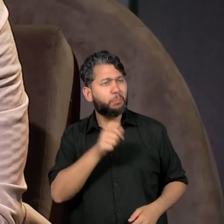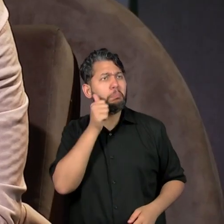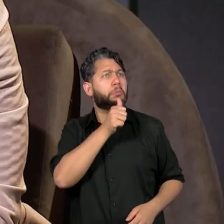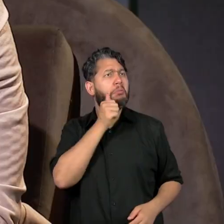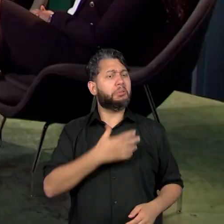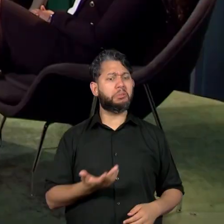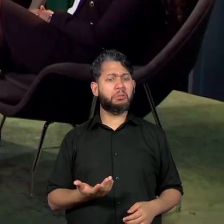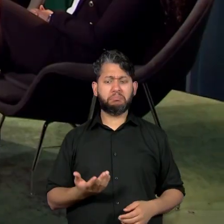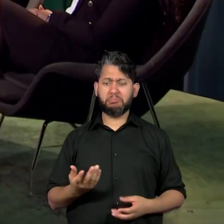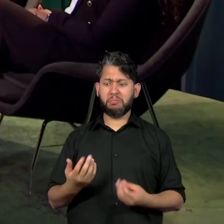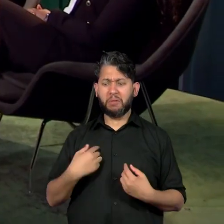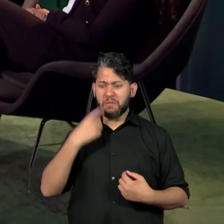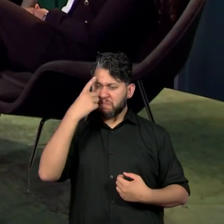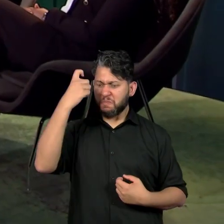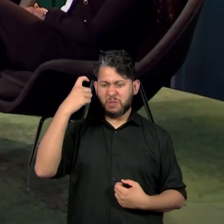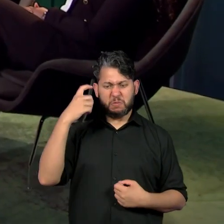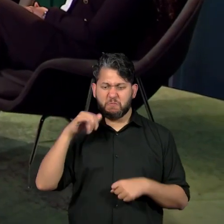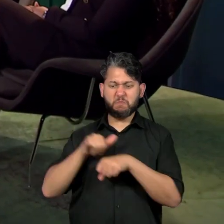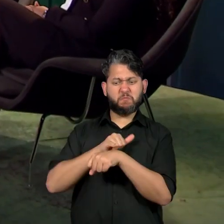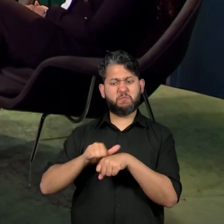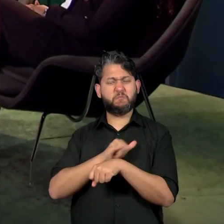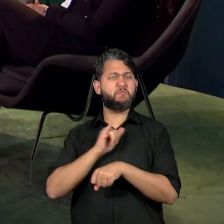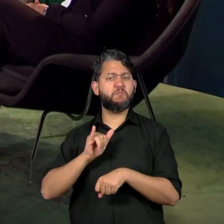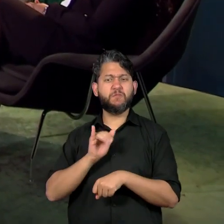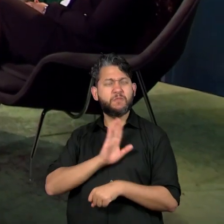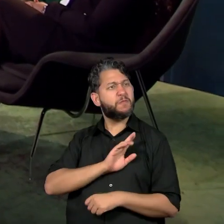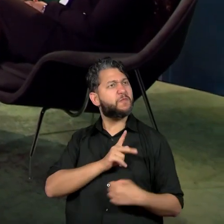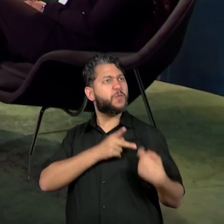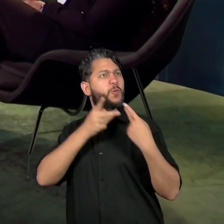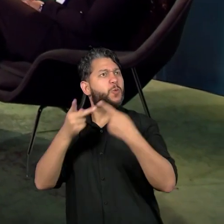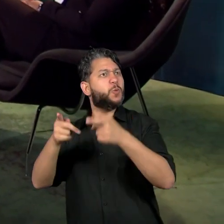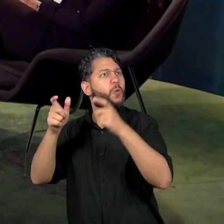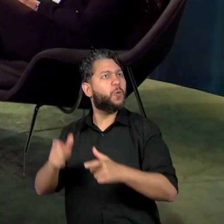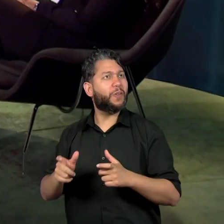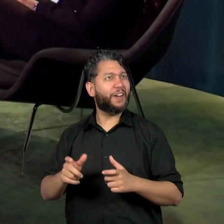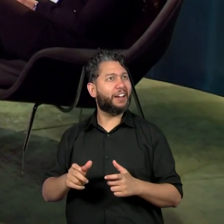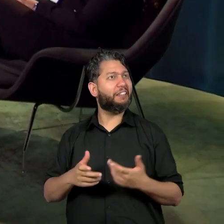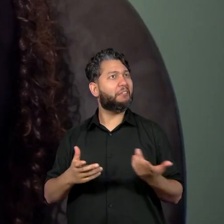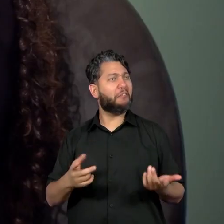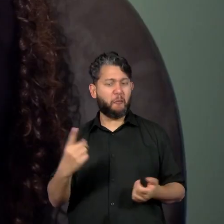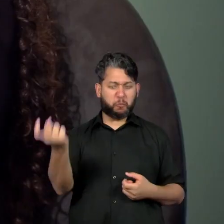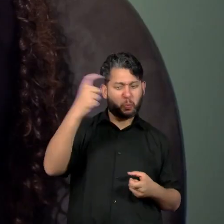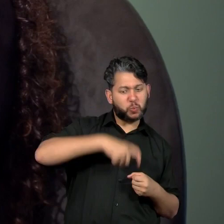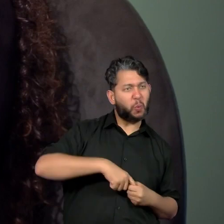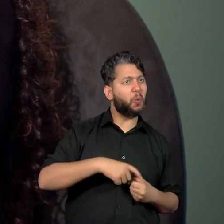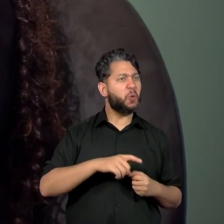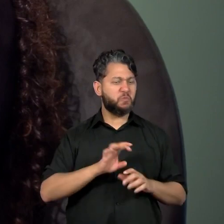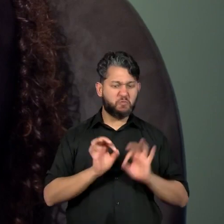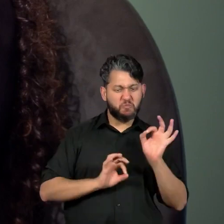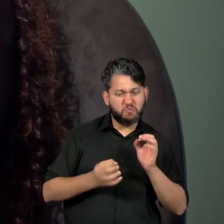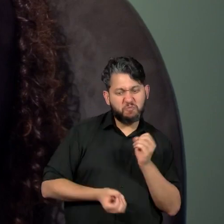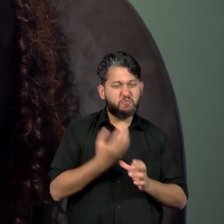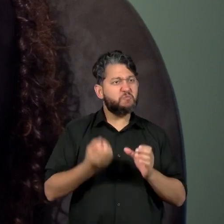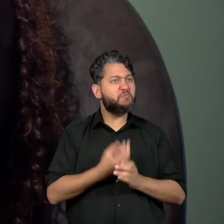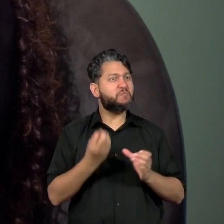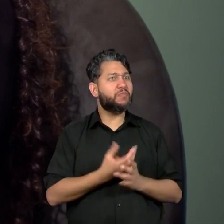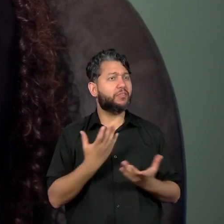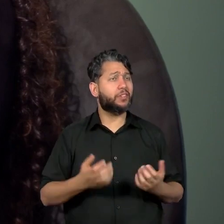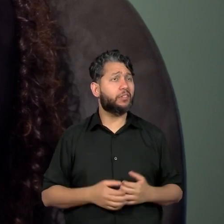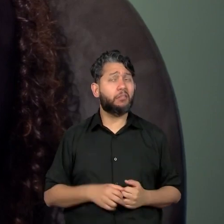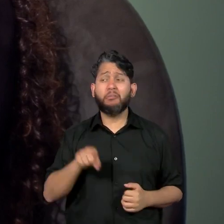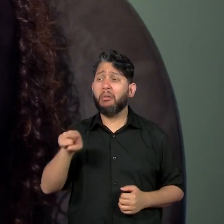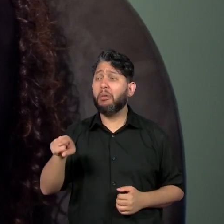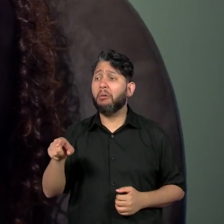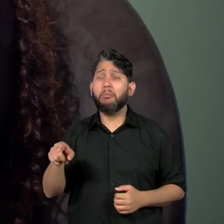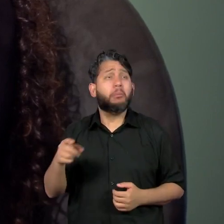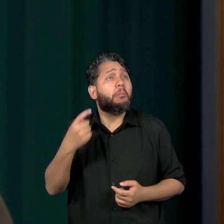que inventou que eu vou ali no Vale do Silício e volto já, né? E para depois descobrir que o Vale do Silício